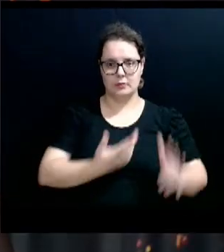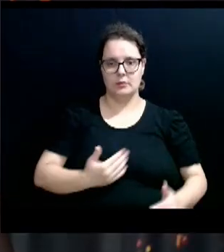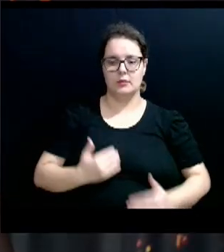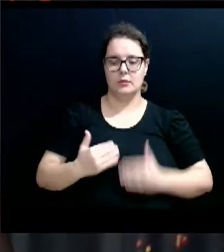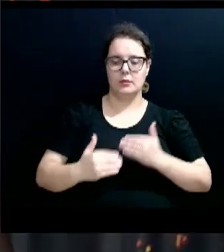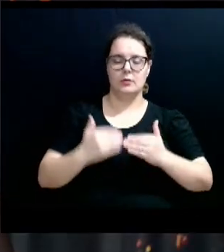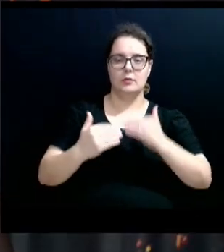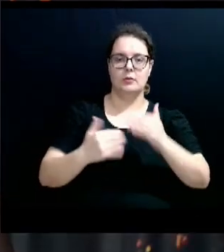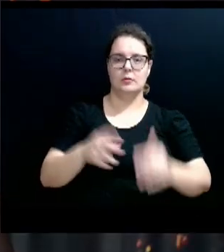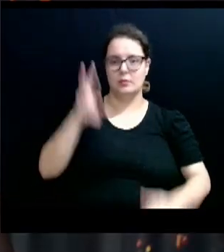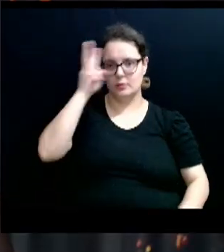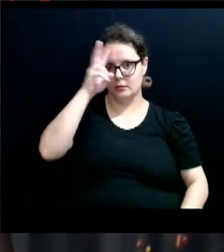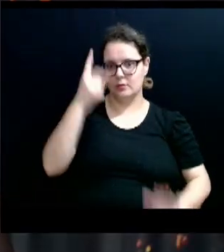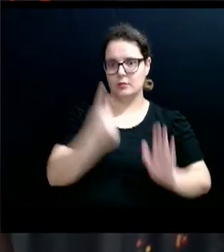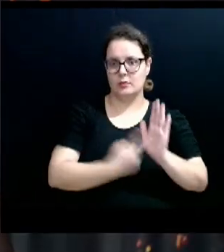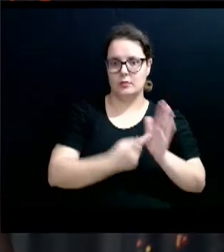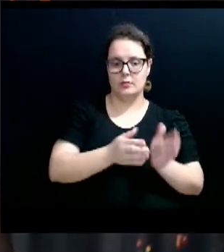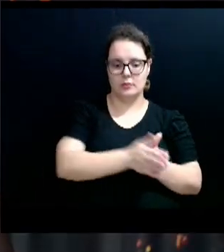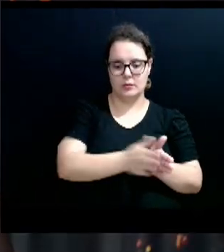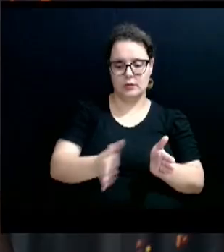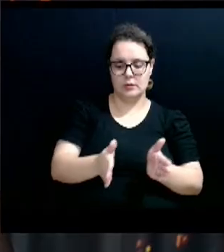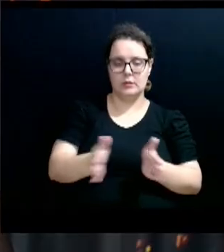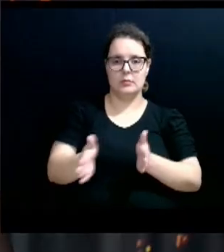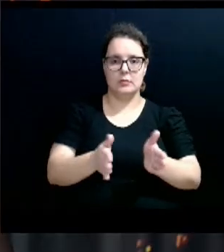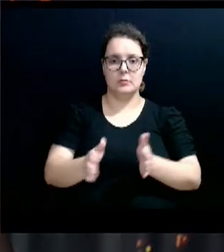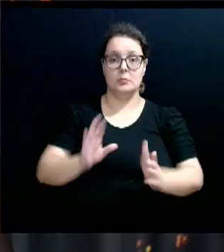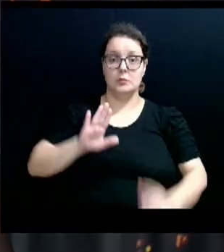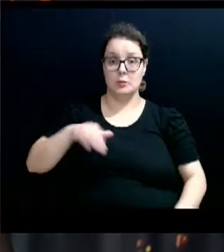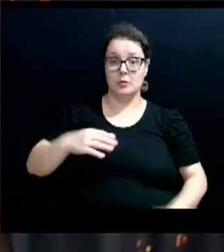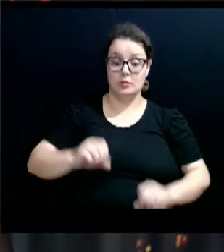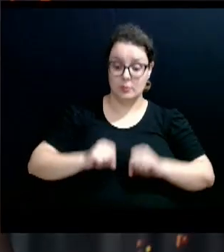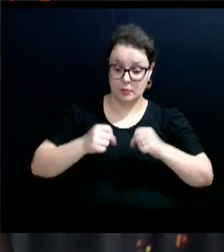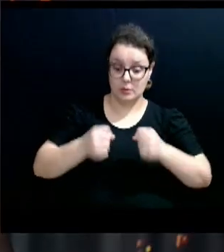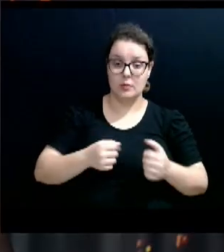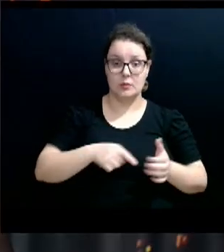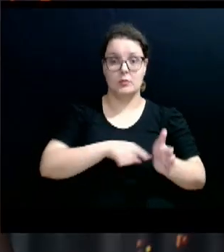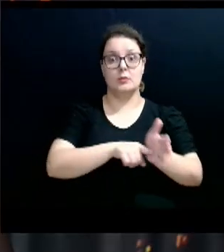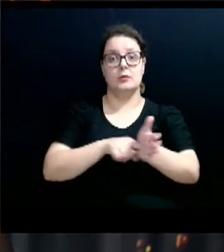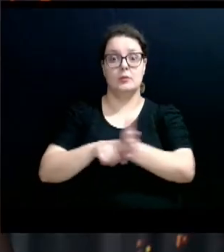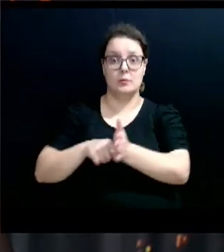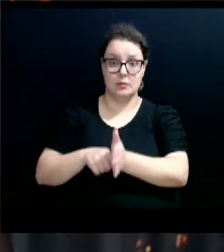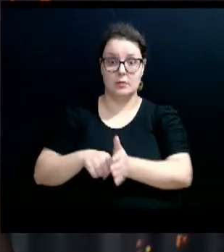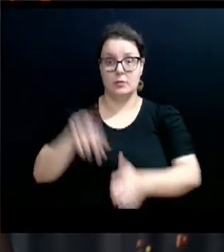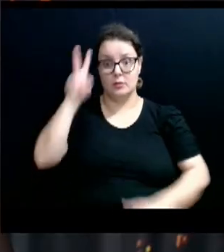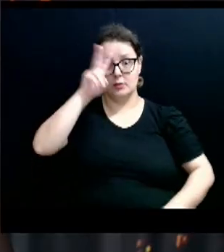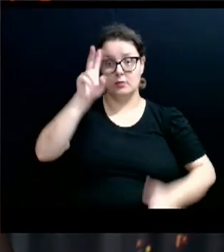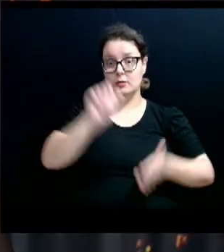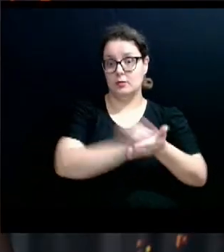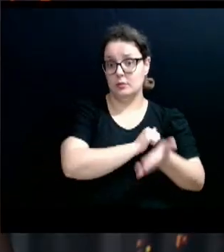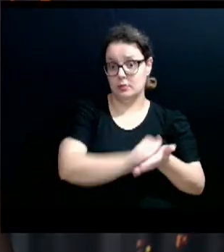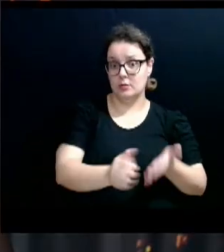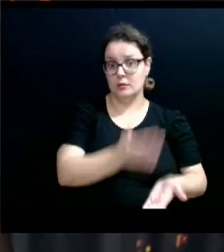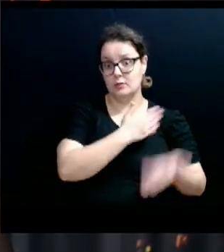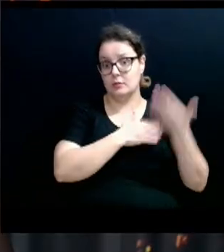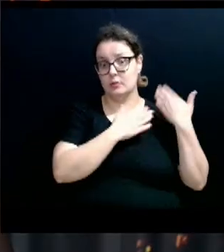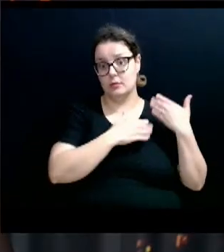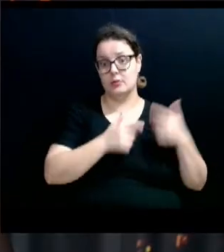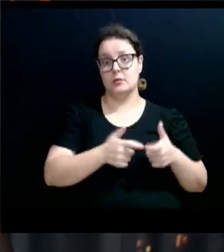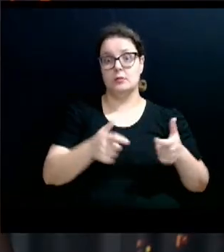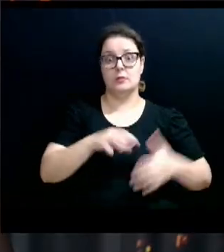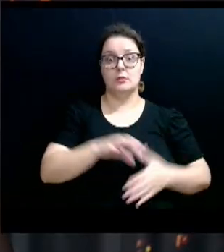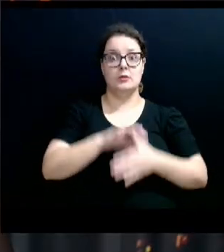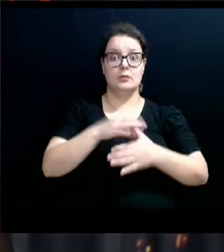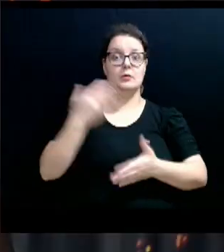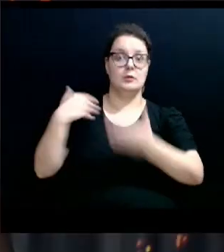nesse tempo. Porque quando eu debruço nessa pesquisa de apagamento histórico, a gente tem a revitalização de grandes líderes do passado, né? Maria Quitéria,